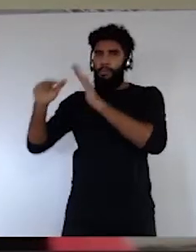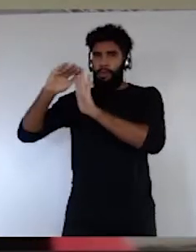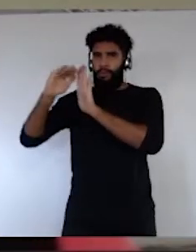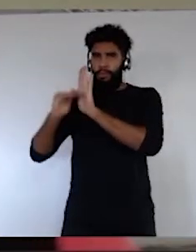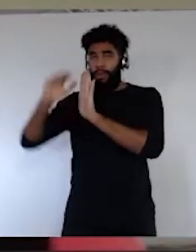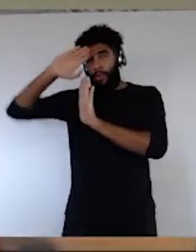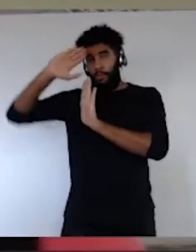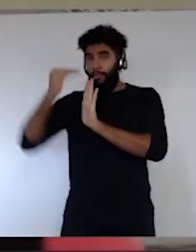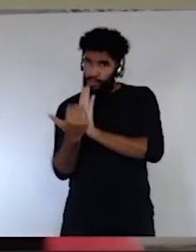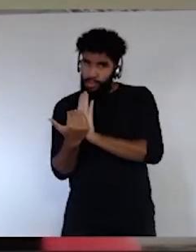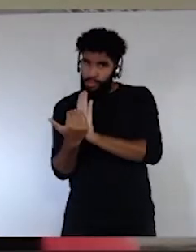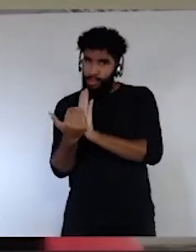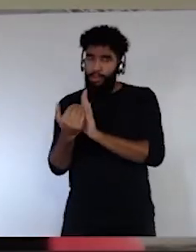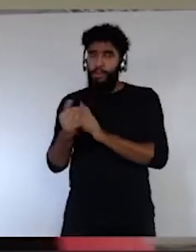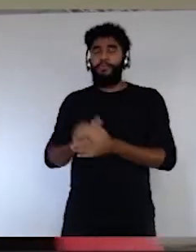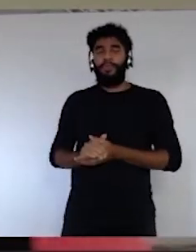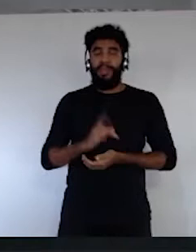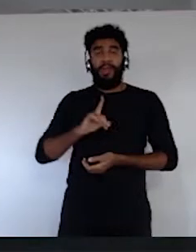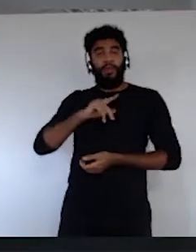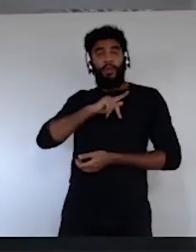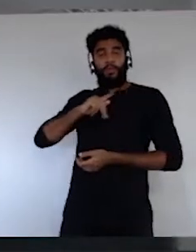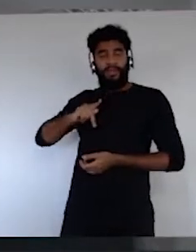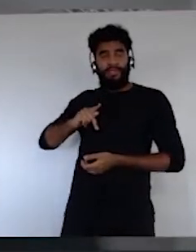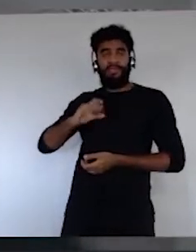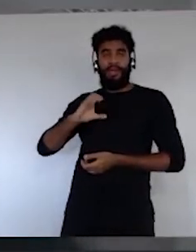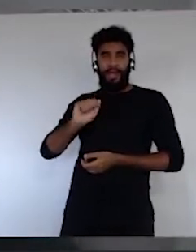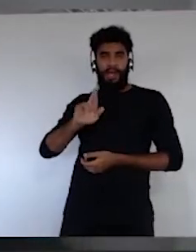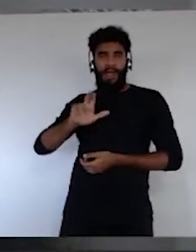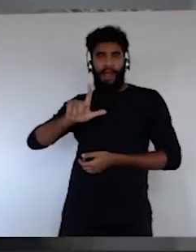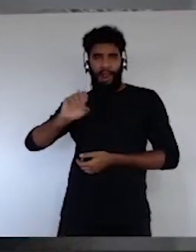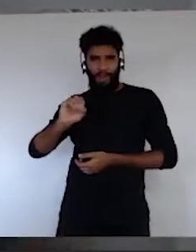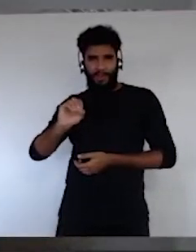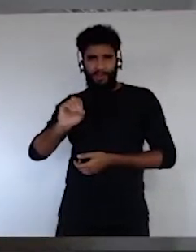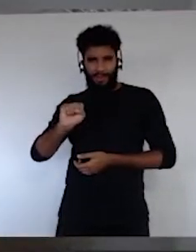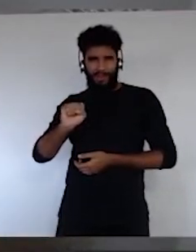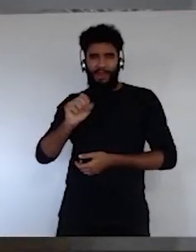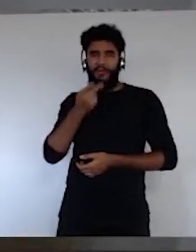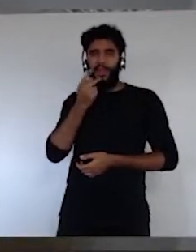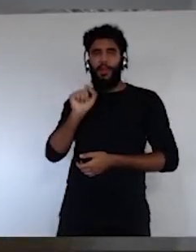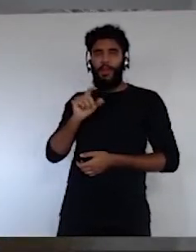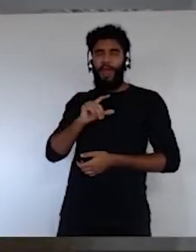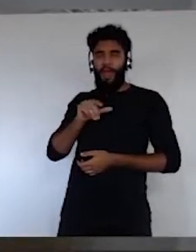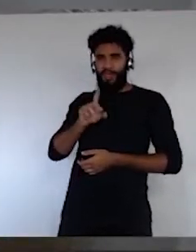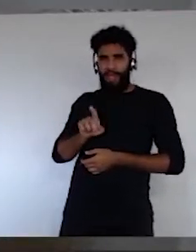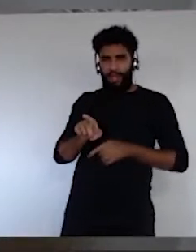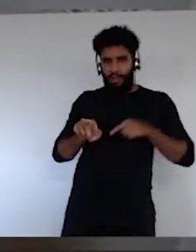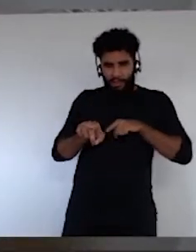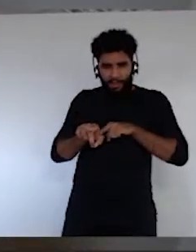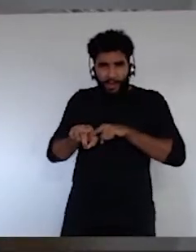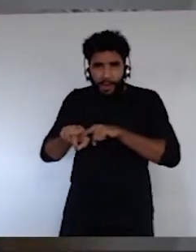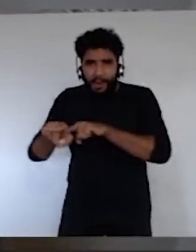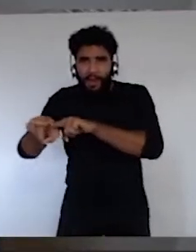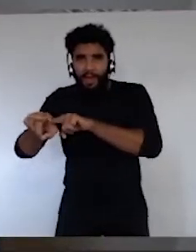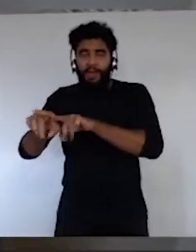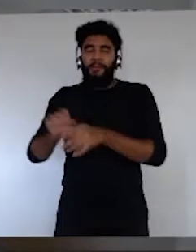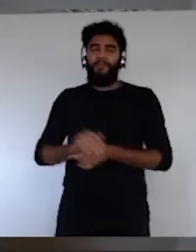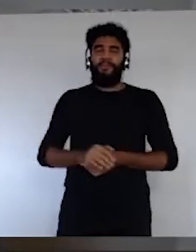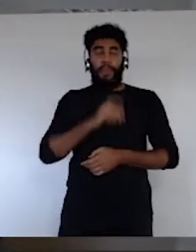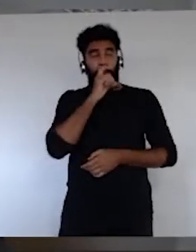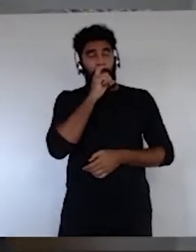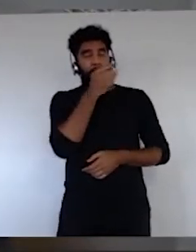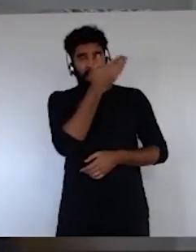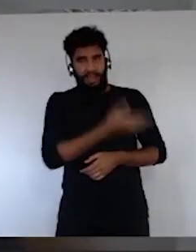o que acontece no julgamento virtual é que todas as classes ADINs, recursos extraordinários, com repercussão geral, são julgados.